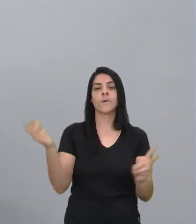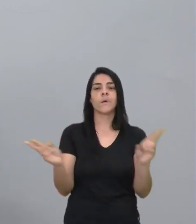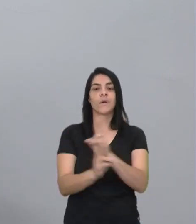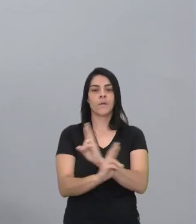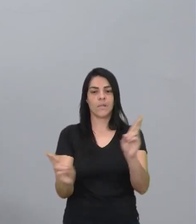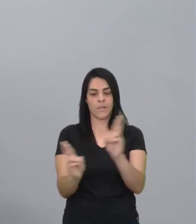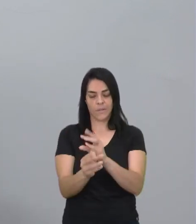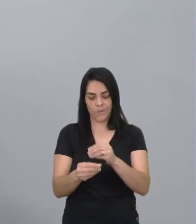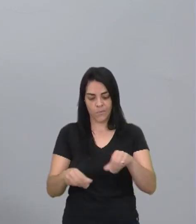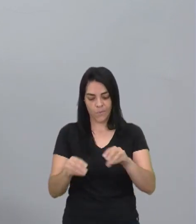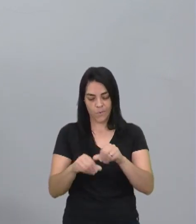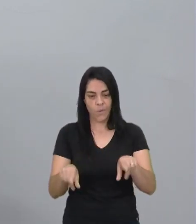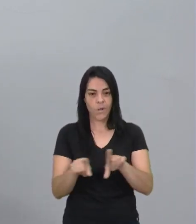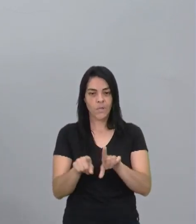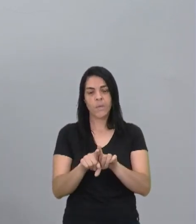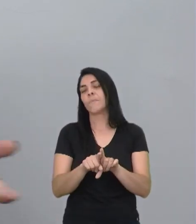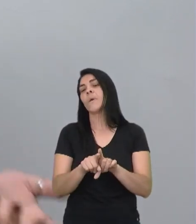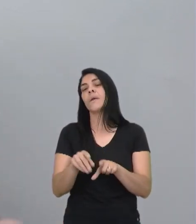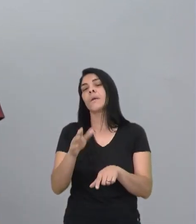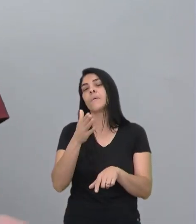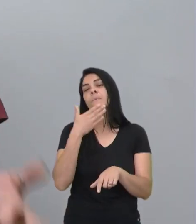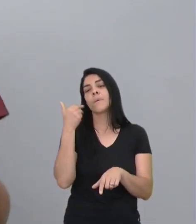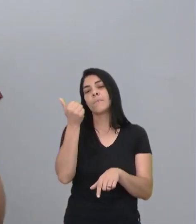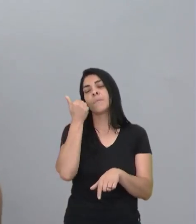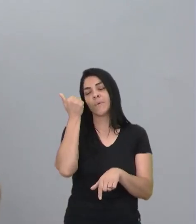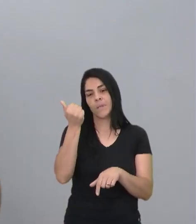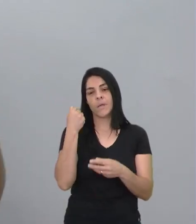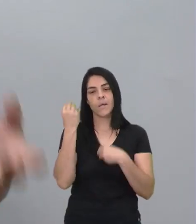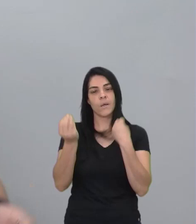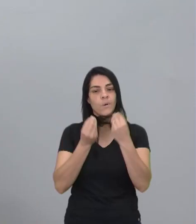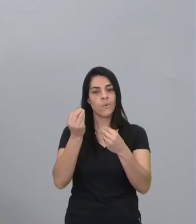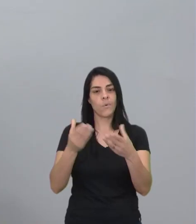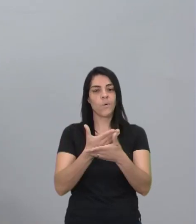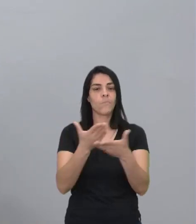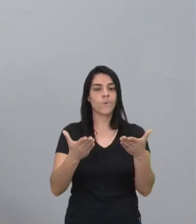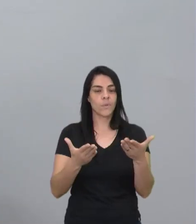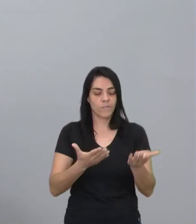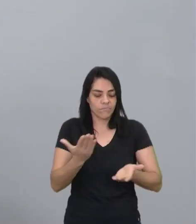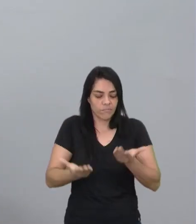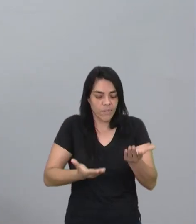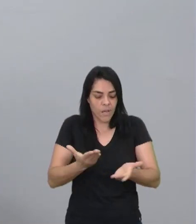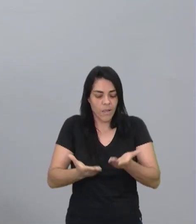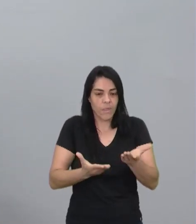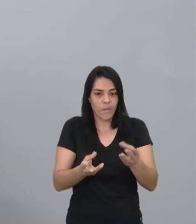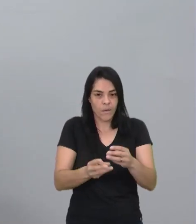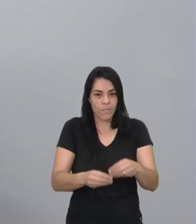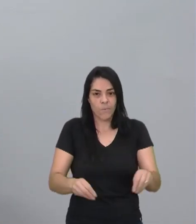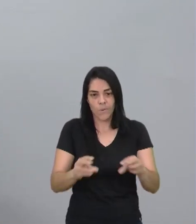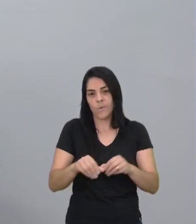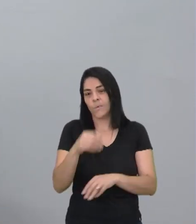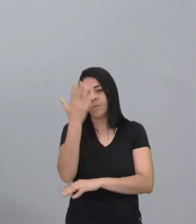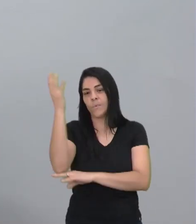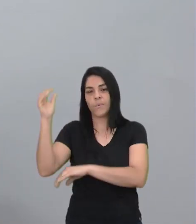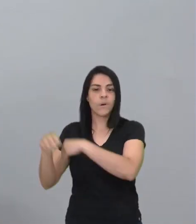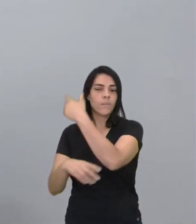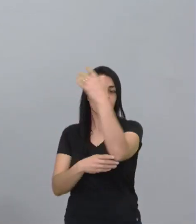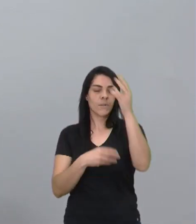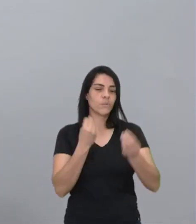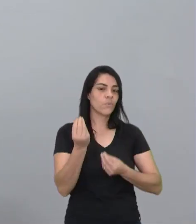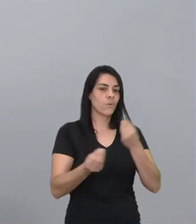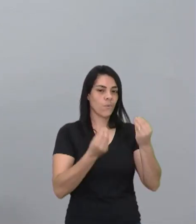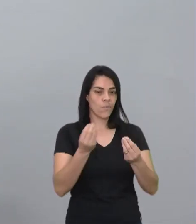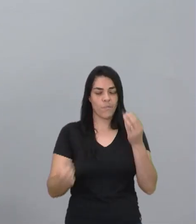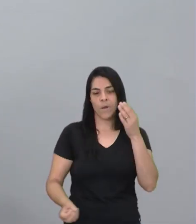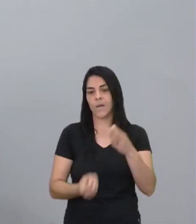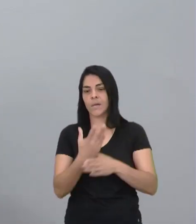com o solo e também para melhorar, obviamente, como nós tratamos esse meio ambiente. Então, como a gente cria essas políticas